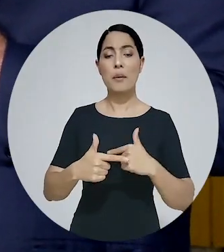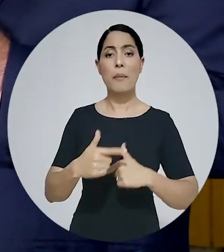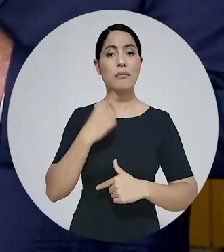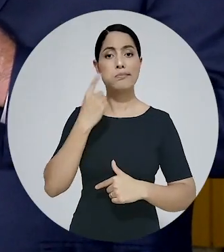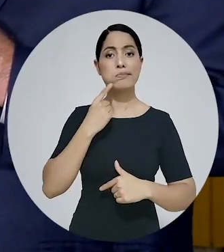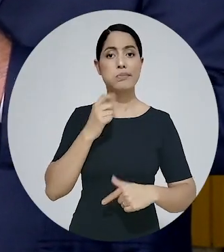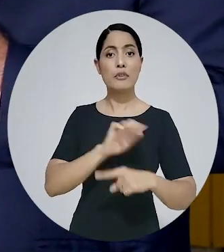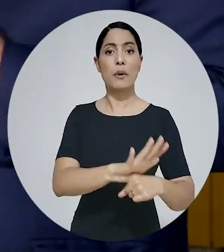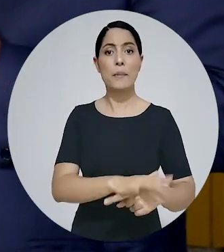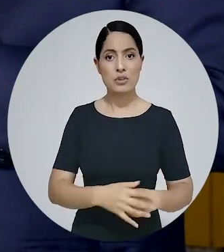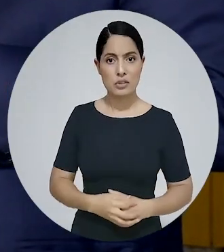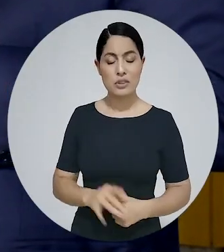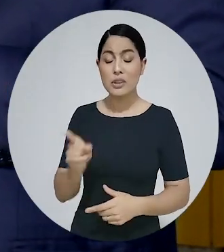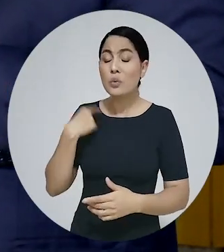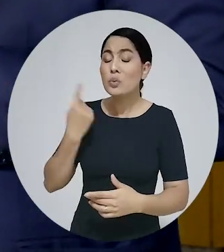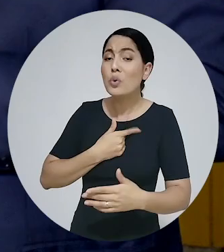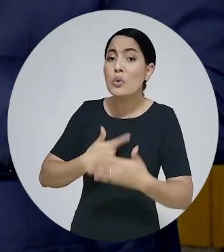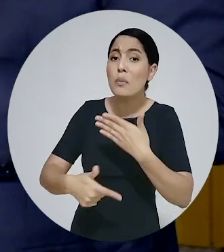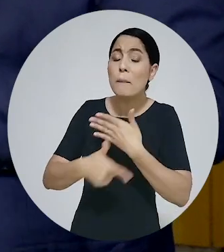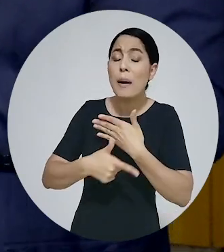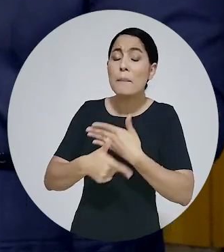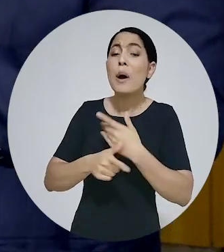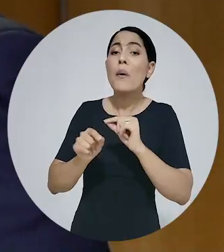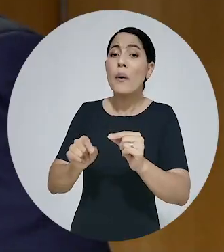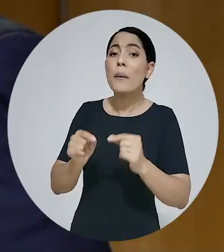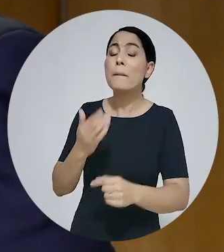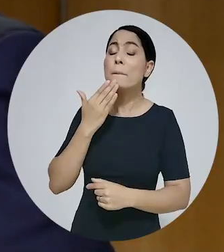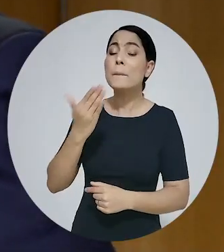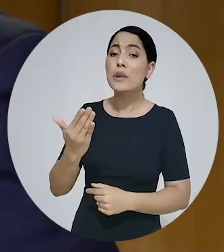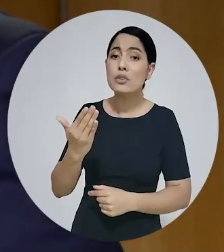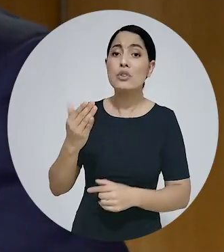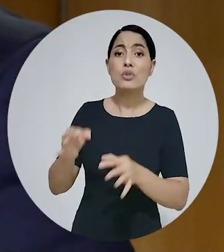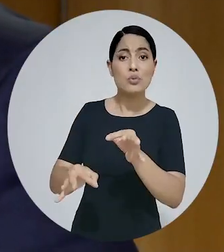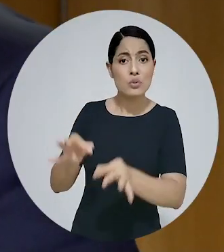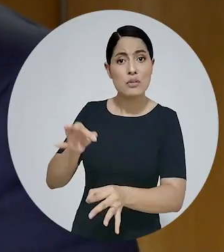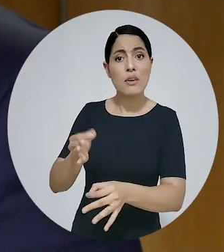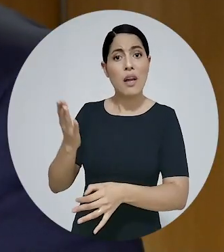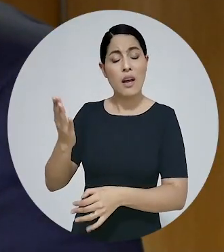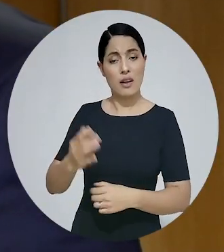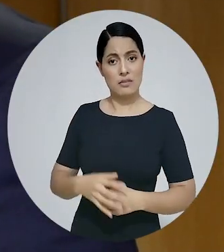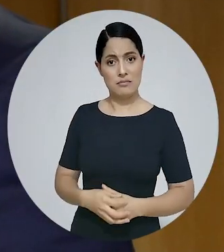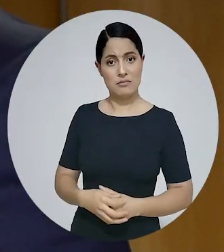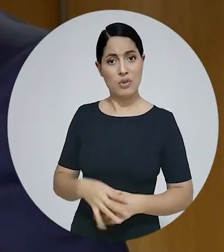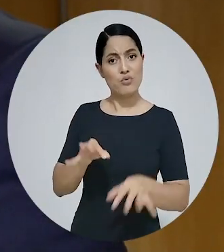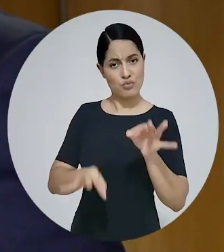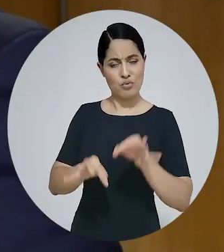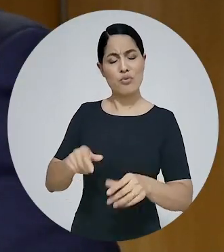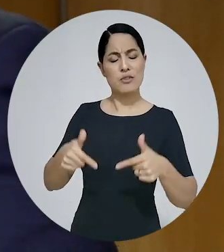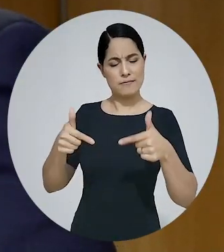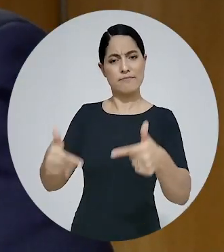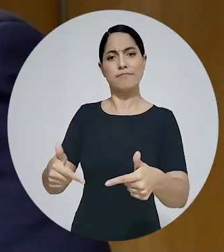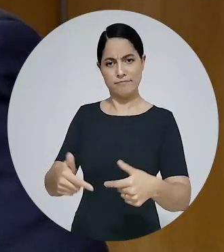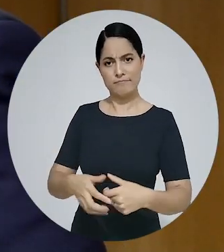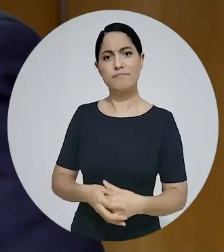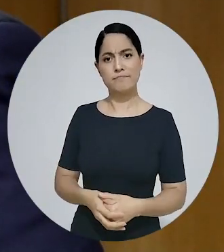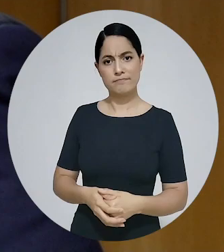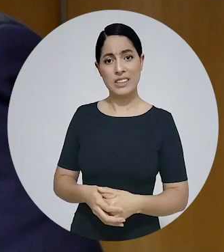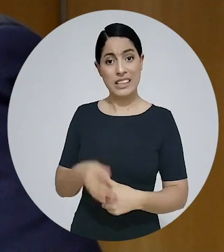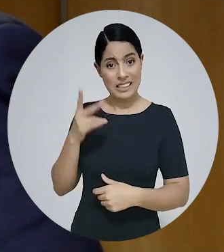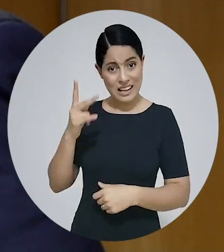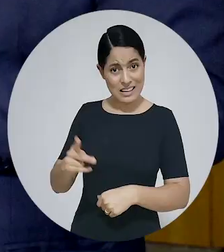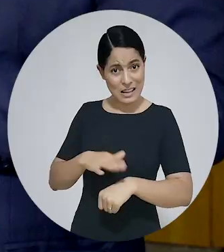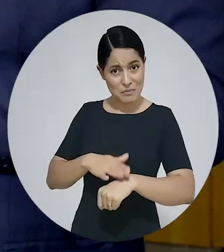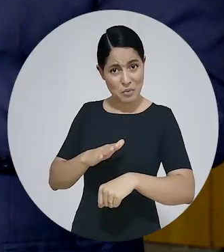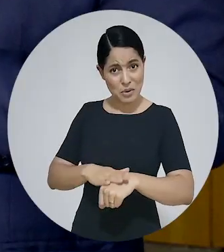exercer a advocacia. Observe, o nosso papel é pedir ao magistrado que faça